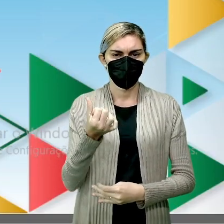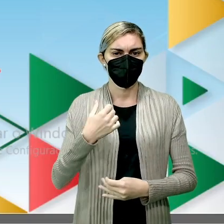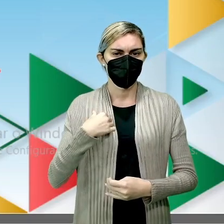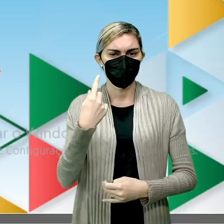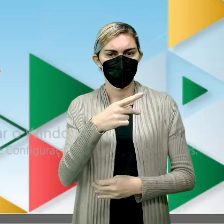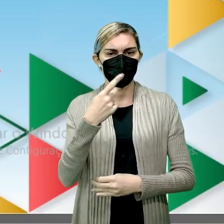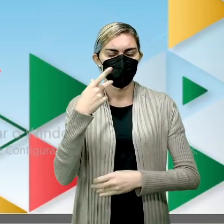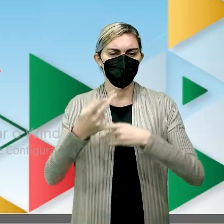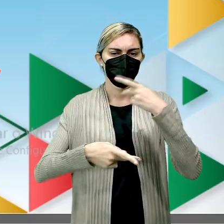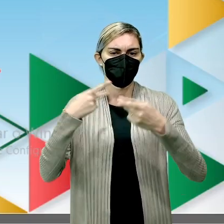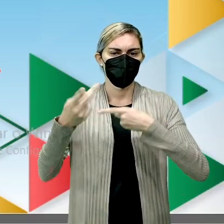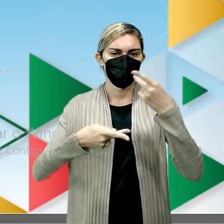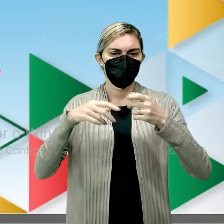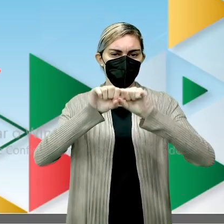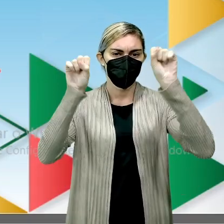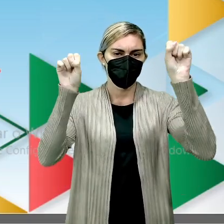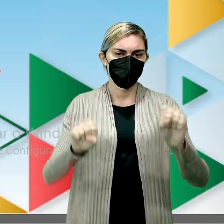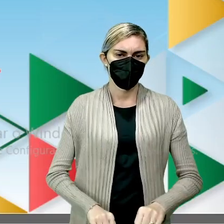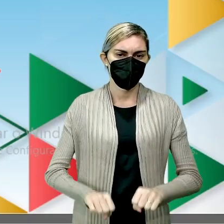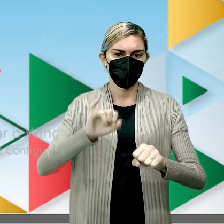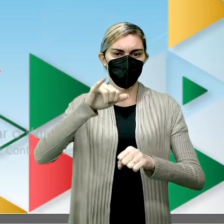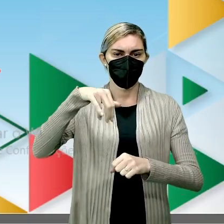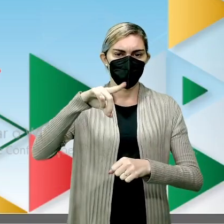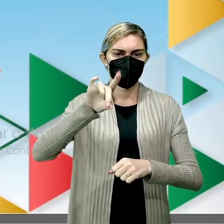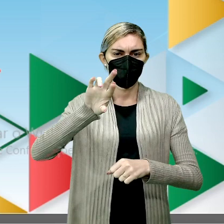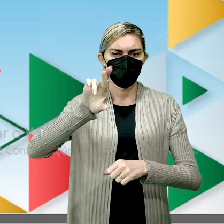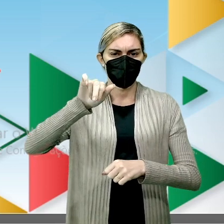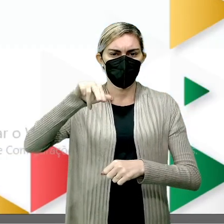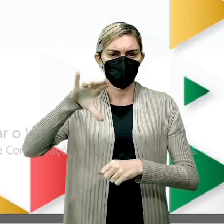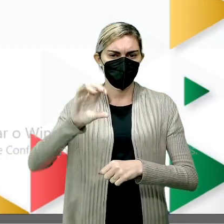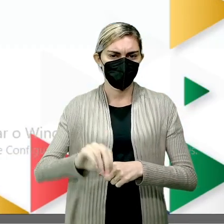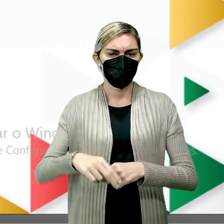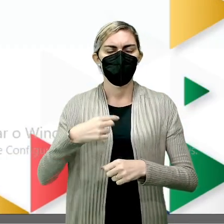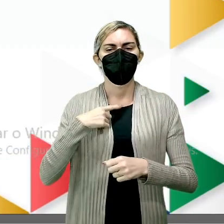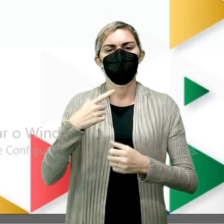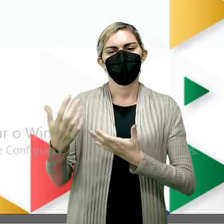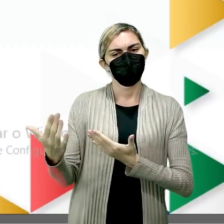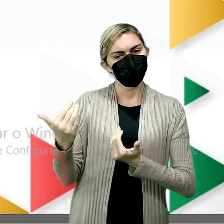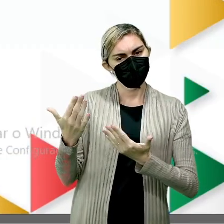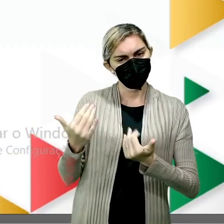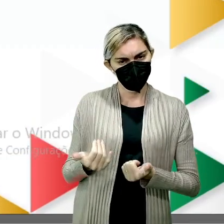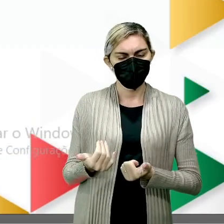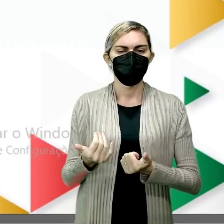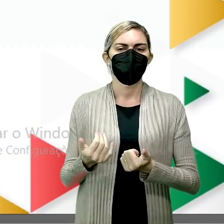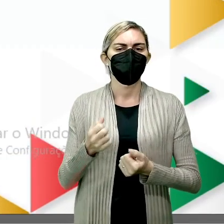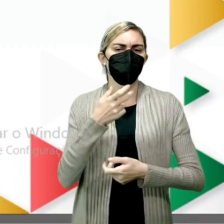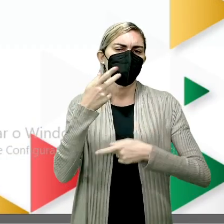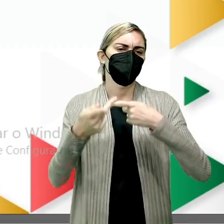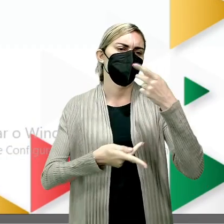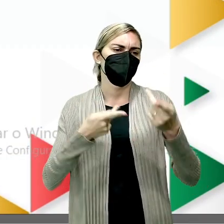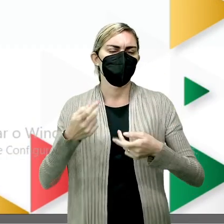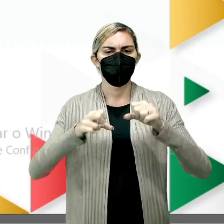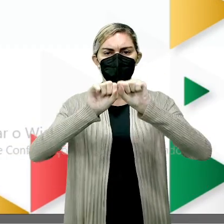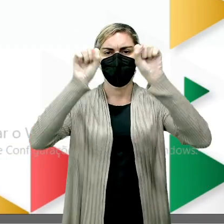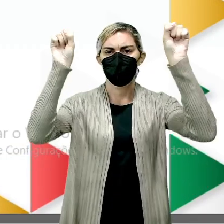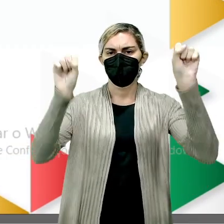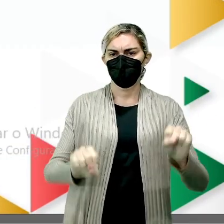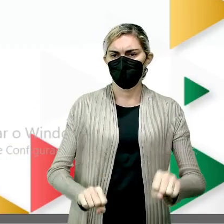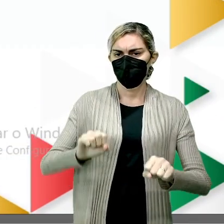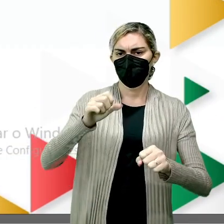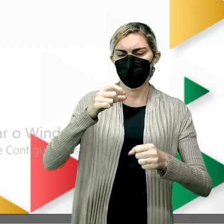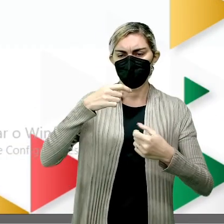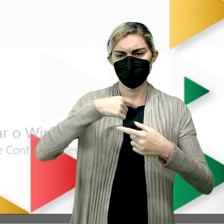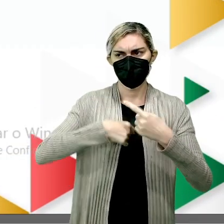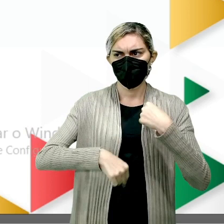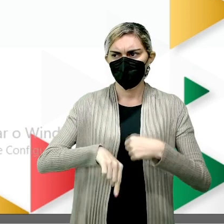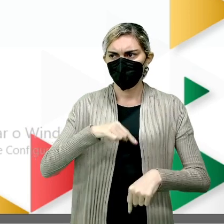irei falar sobre o sistema endócrino e a adolescência. Quando se fala do sistema endócrino,